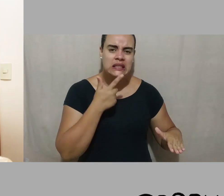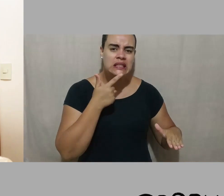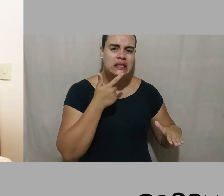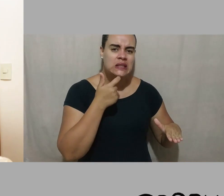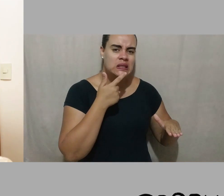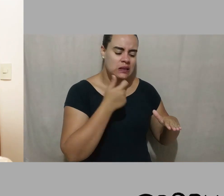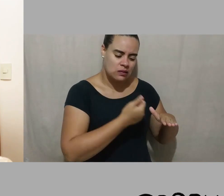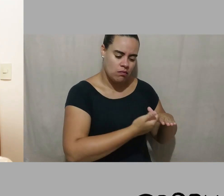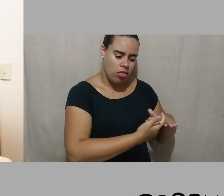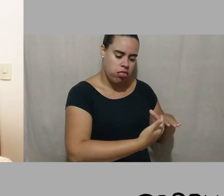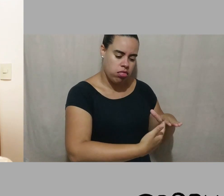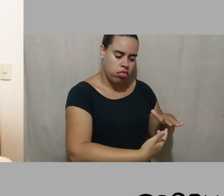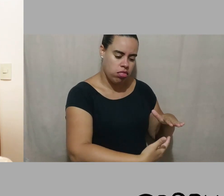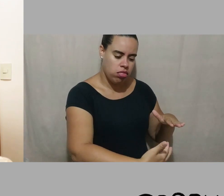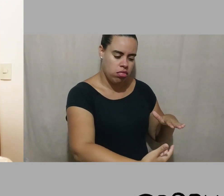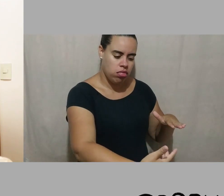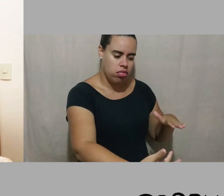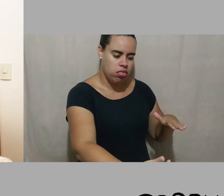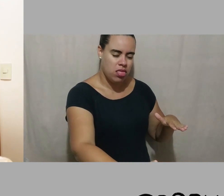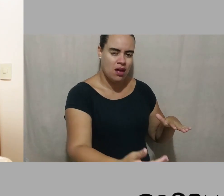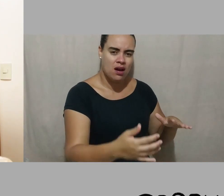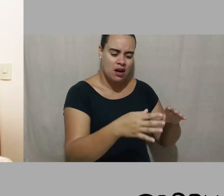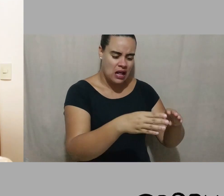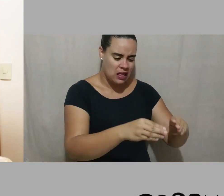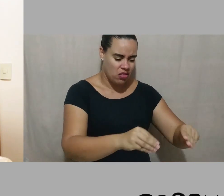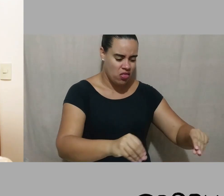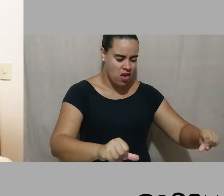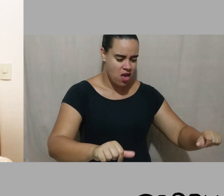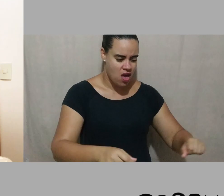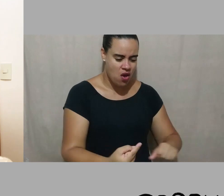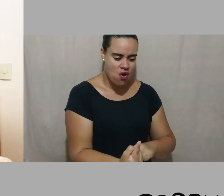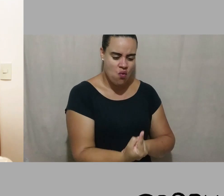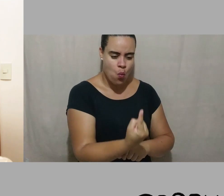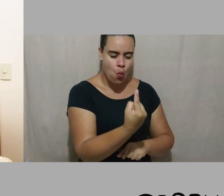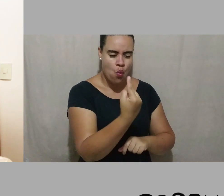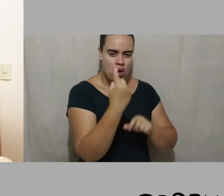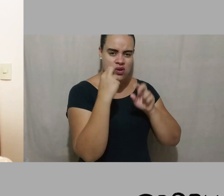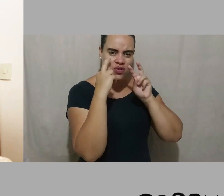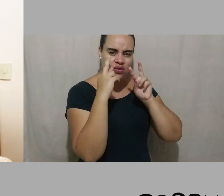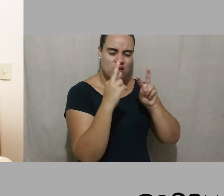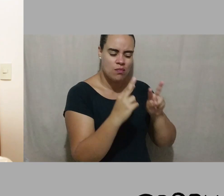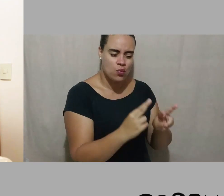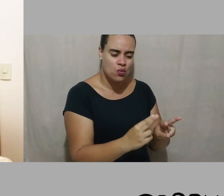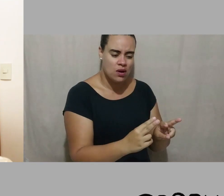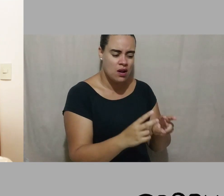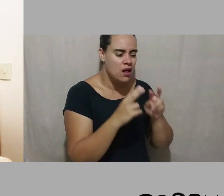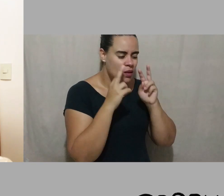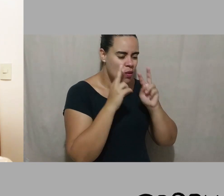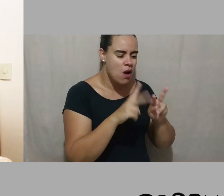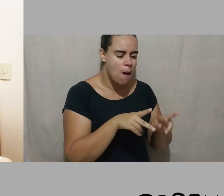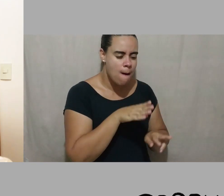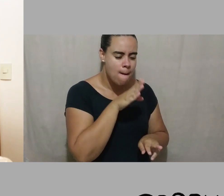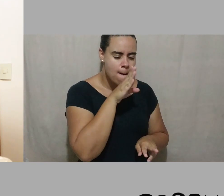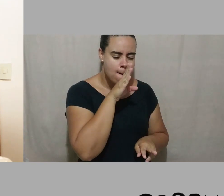cujo sangue ainda quente irrigava o asfalto. A terra foi a única testemunha. Uma testemunha silenciosa